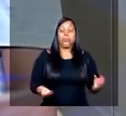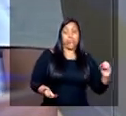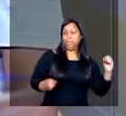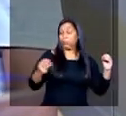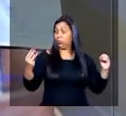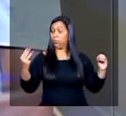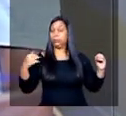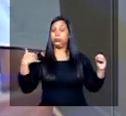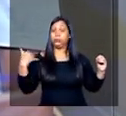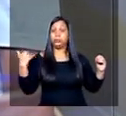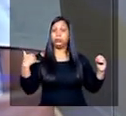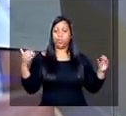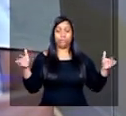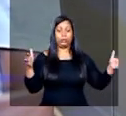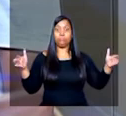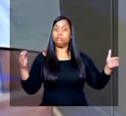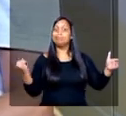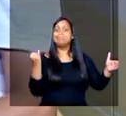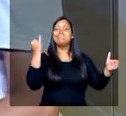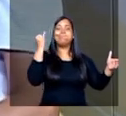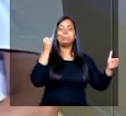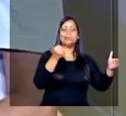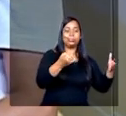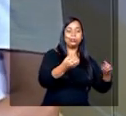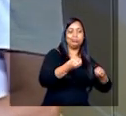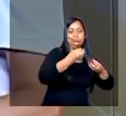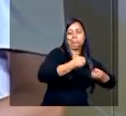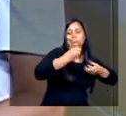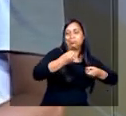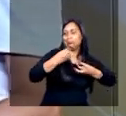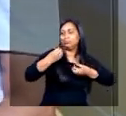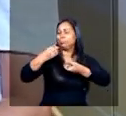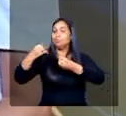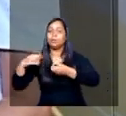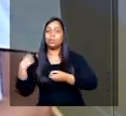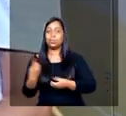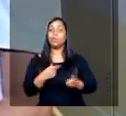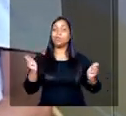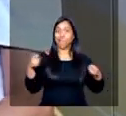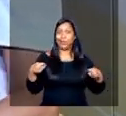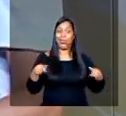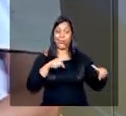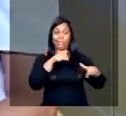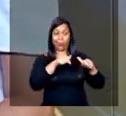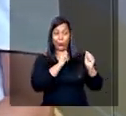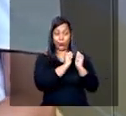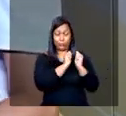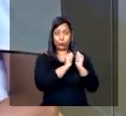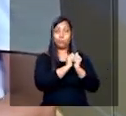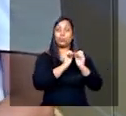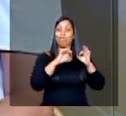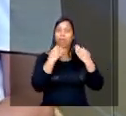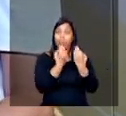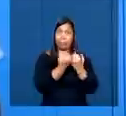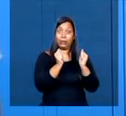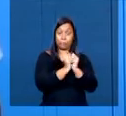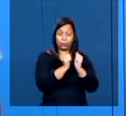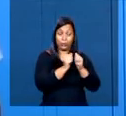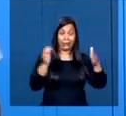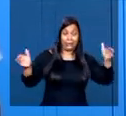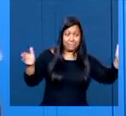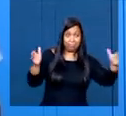3 anos é um tempo ouro de formação mesmo. E quando a gente pode trabalhar com a criança e com a família nesse tempo